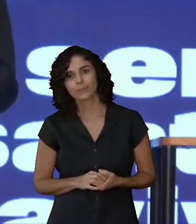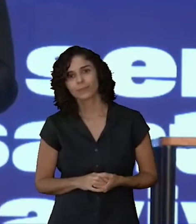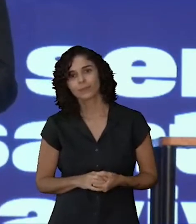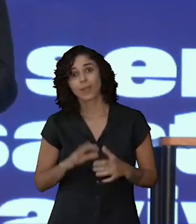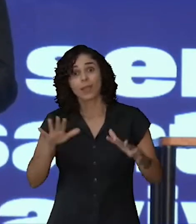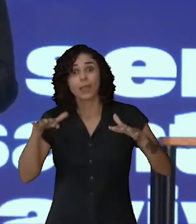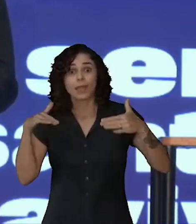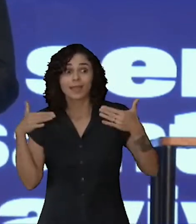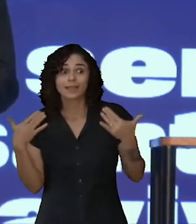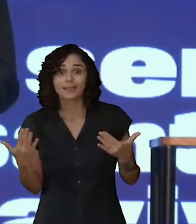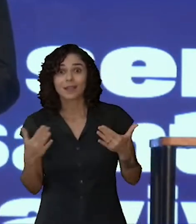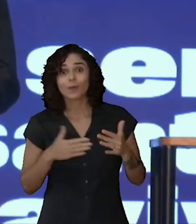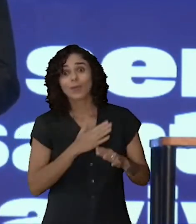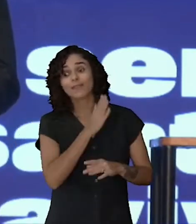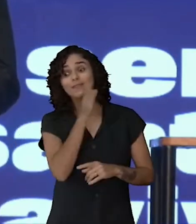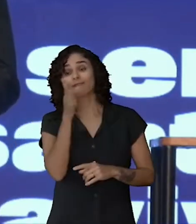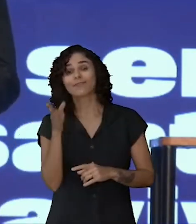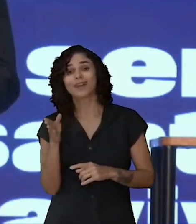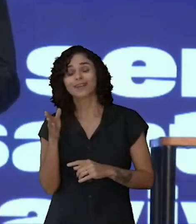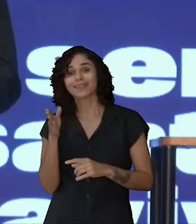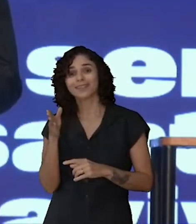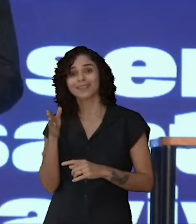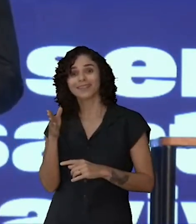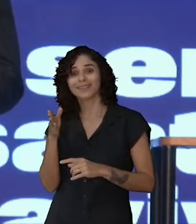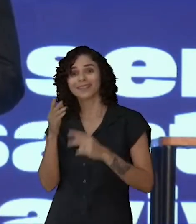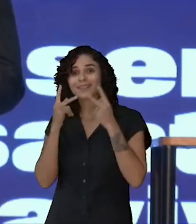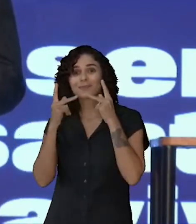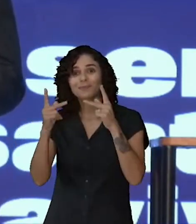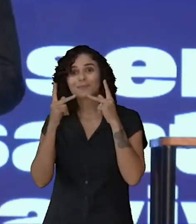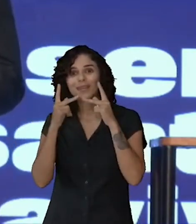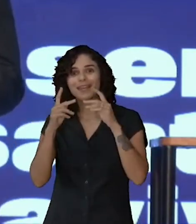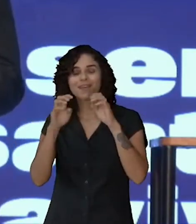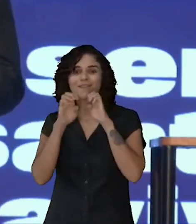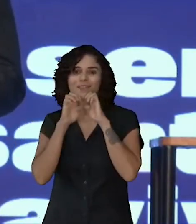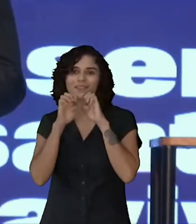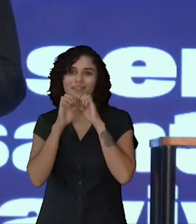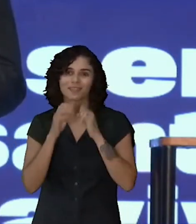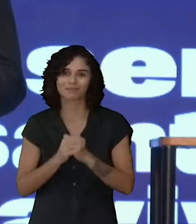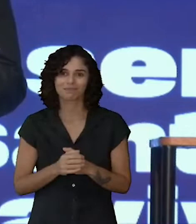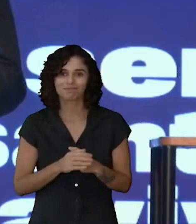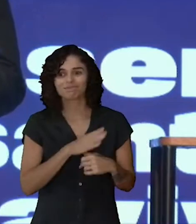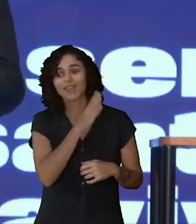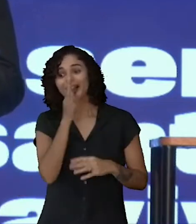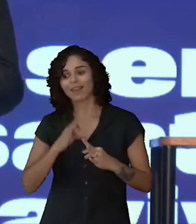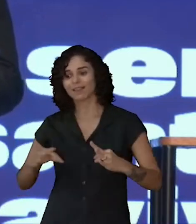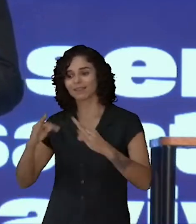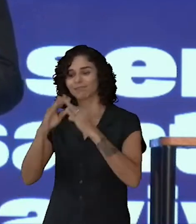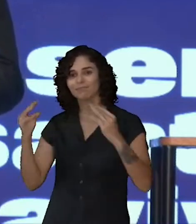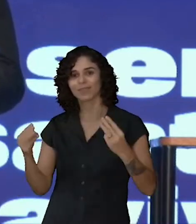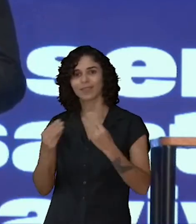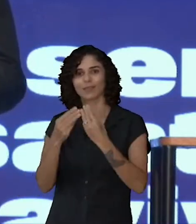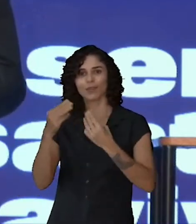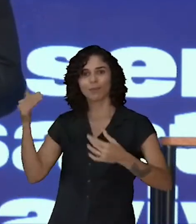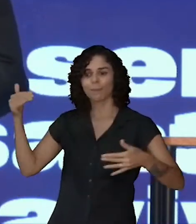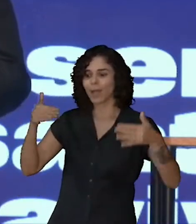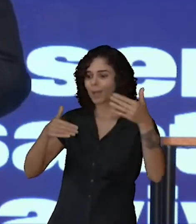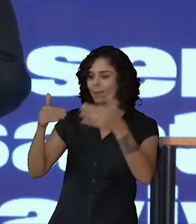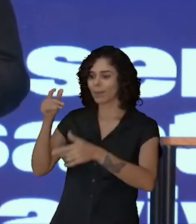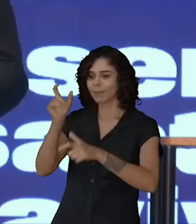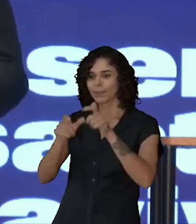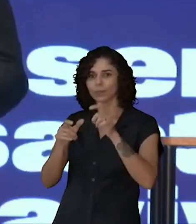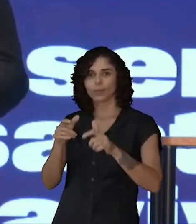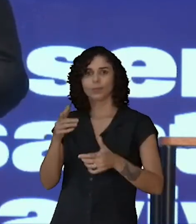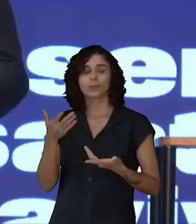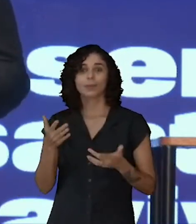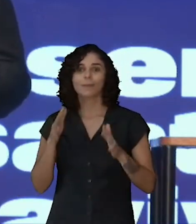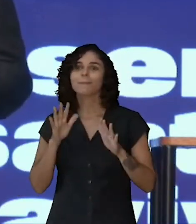Então ele vai e prega o evangelho para aqueles que iam para a sinagoga. Mas ele teve